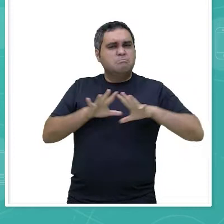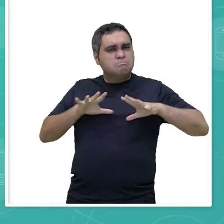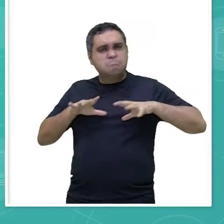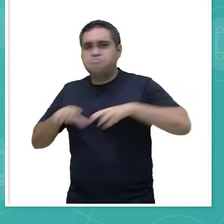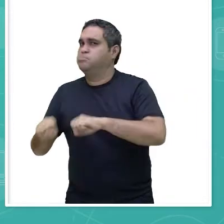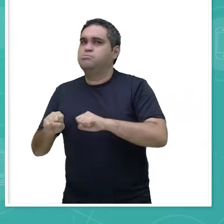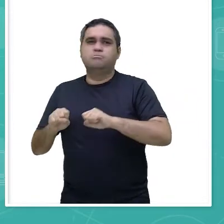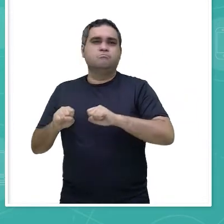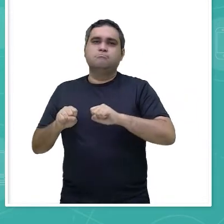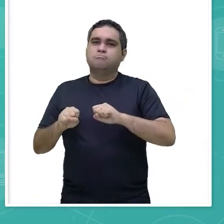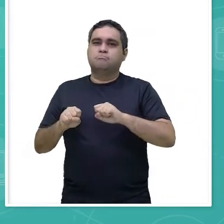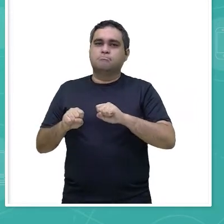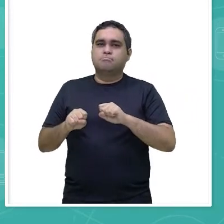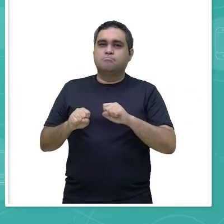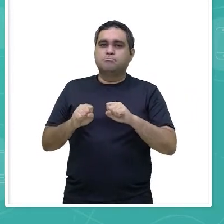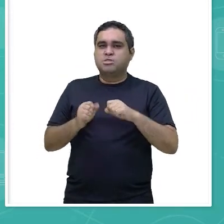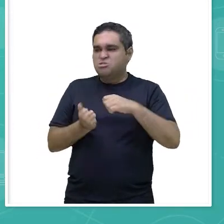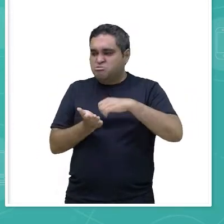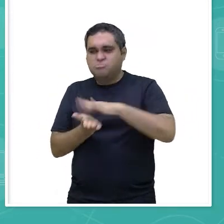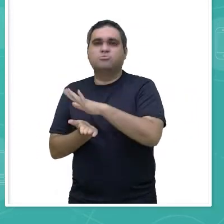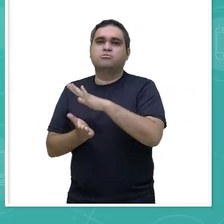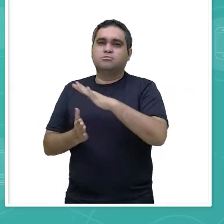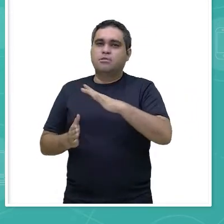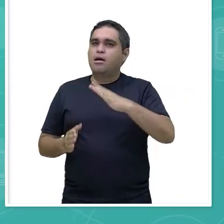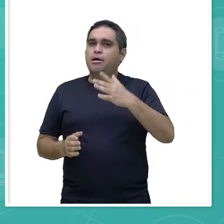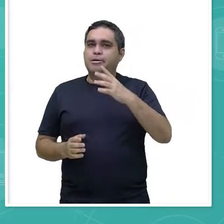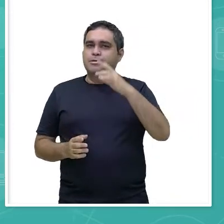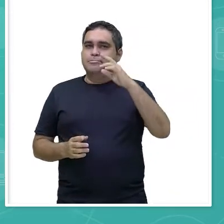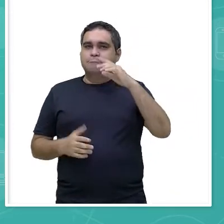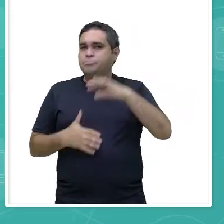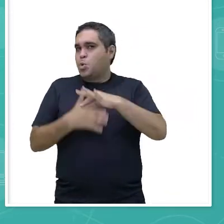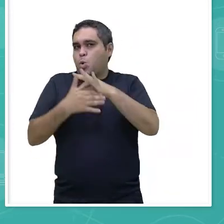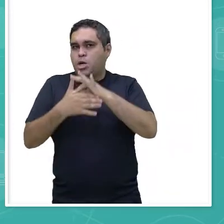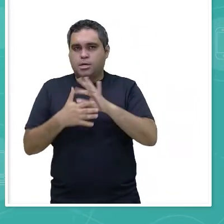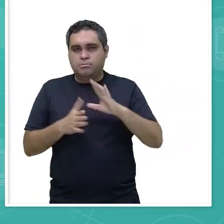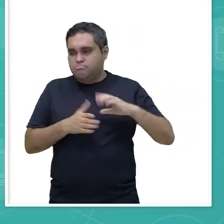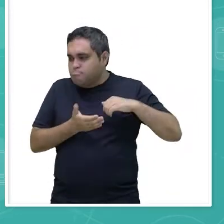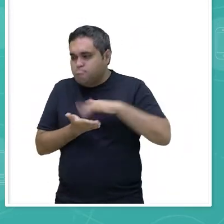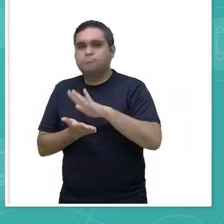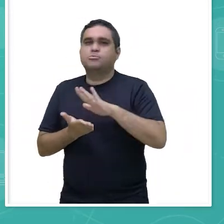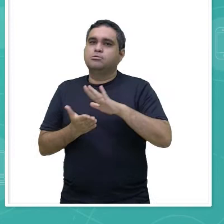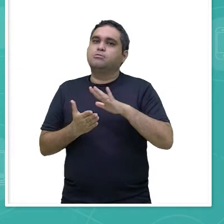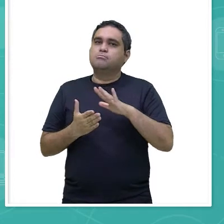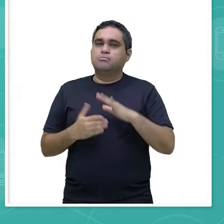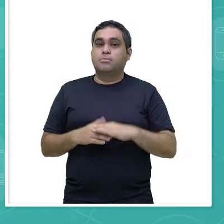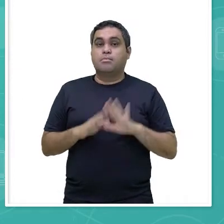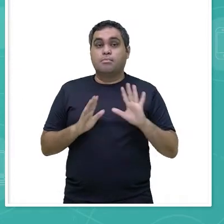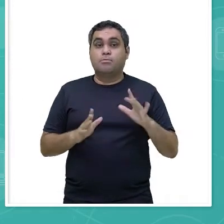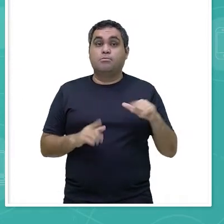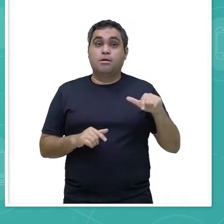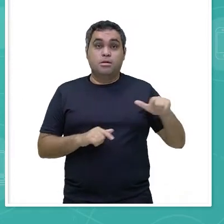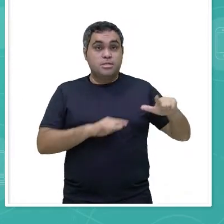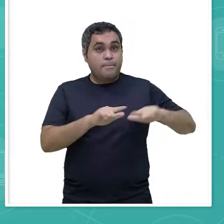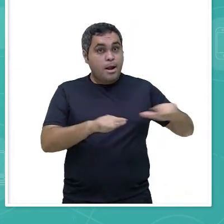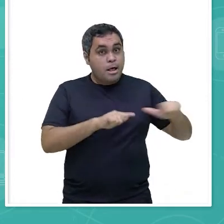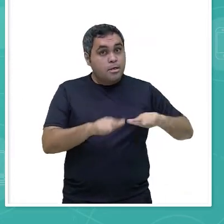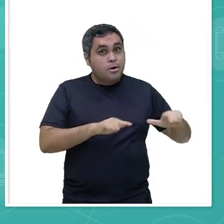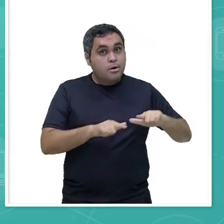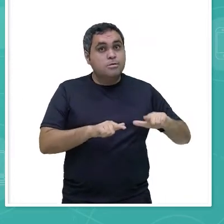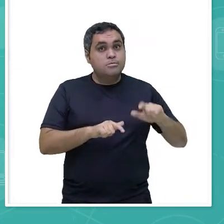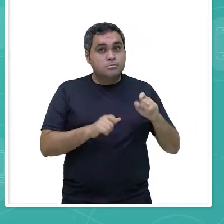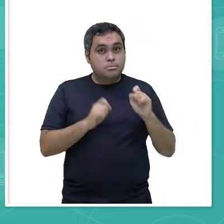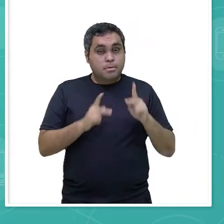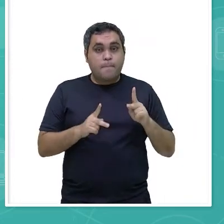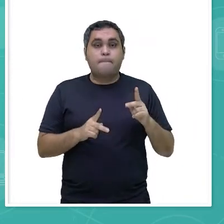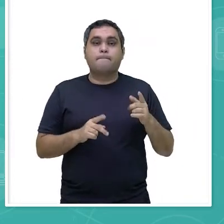governar. Trabalhadores, tá, gente? Lembre-se que eu tenho pequenas fábricas na parte ocidental da Rússia. Os